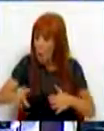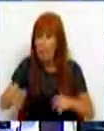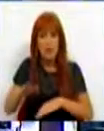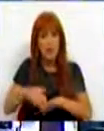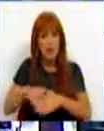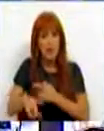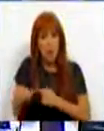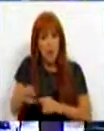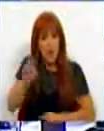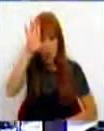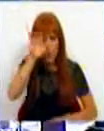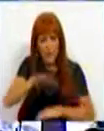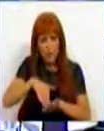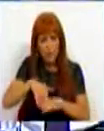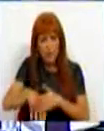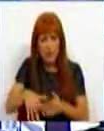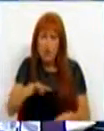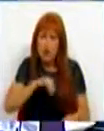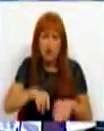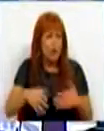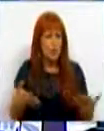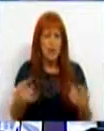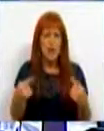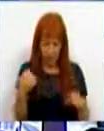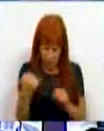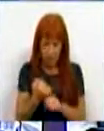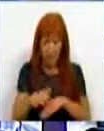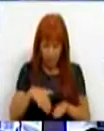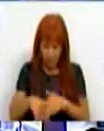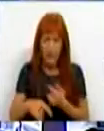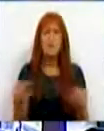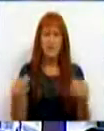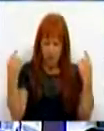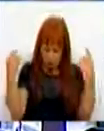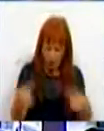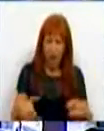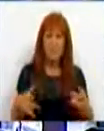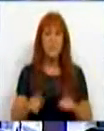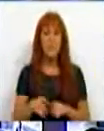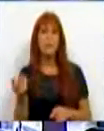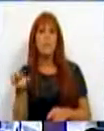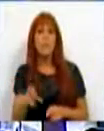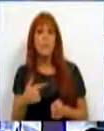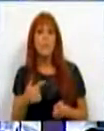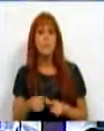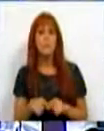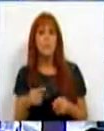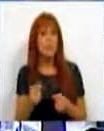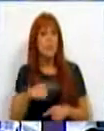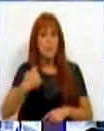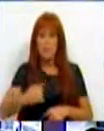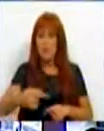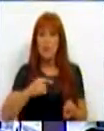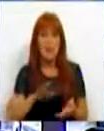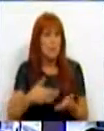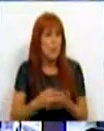foram feitas pelo anterior Governo. E, portanto, senhores deputados, há trabalho feito, efetivamente. A circunstância de não se aparecer sistematicamente aqui